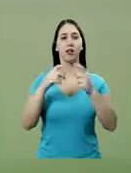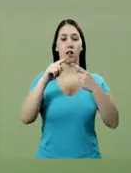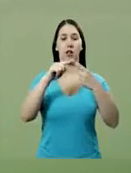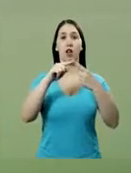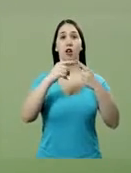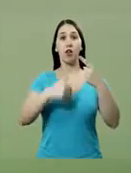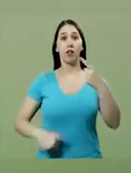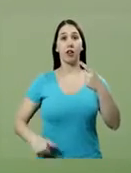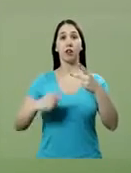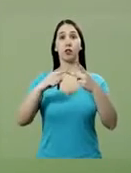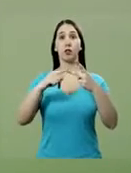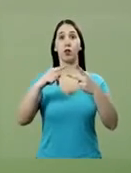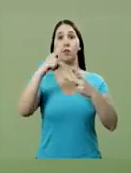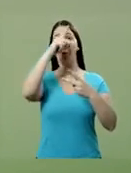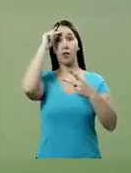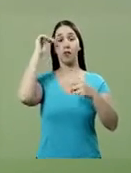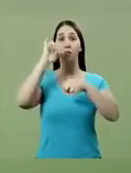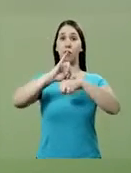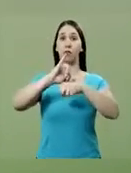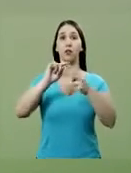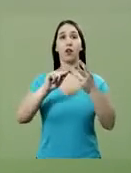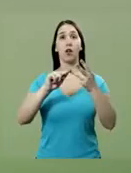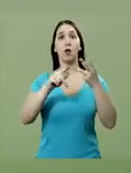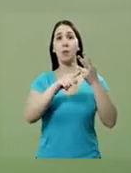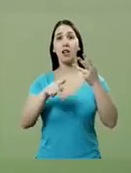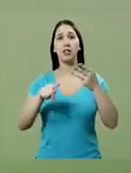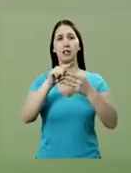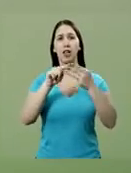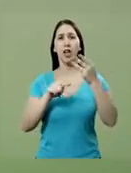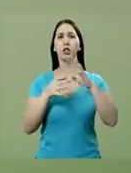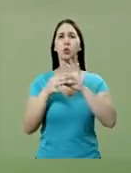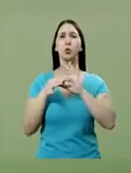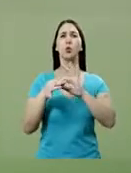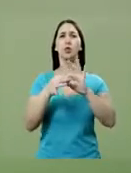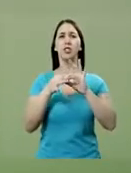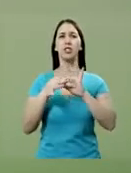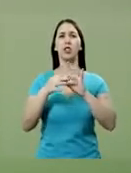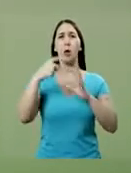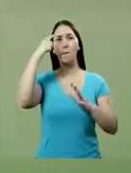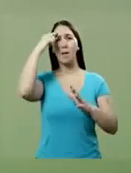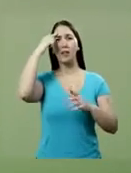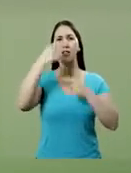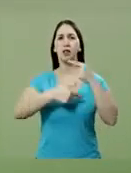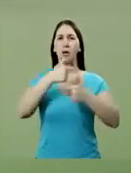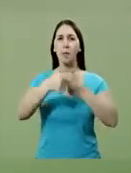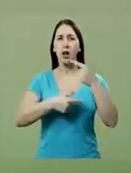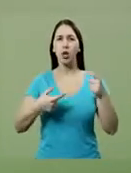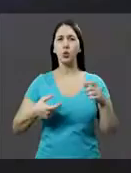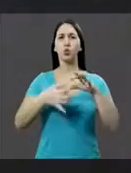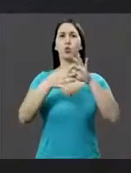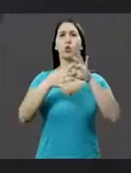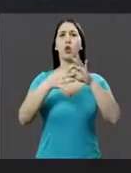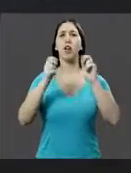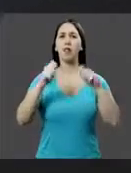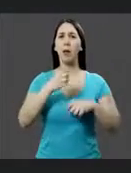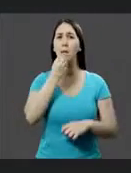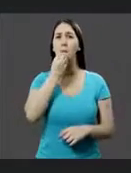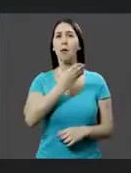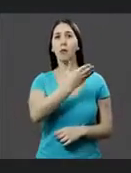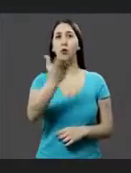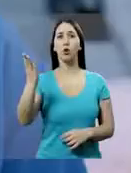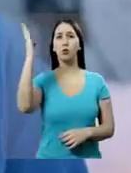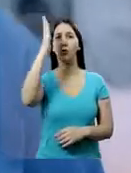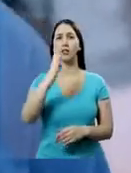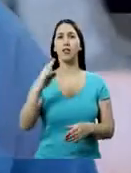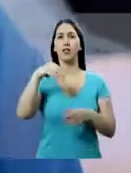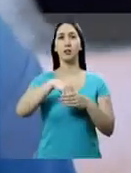aliança, ou seja, ter um governador, um prefeito da capital e um presidente da República pensando e trabalhando de forma unida para o bem de todos